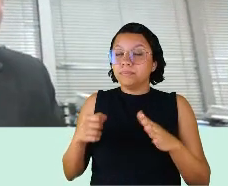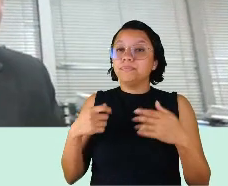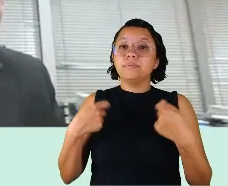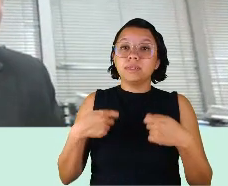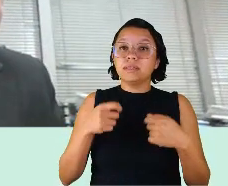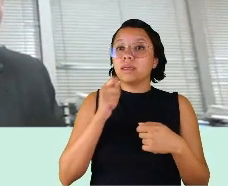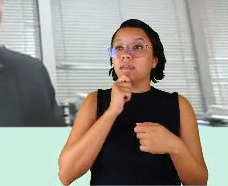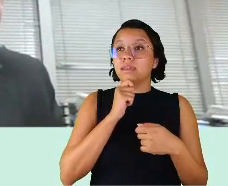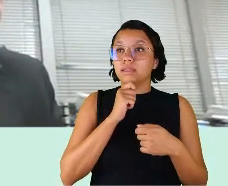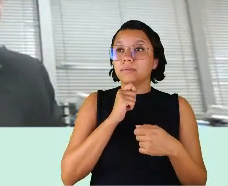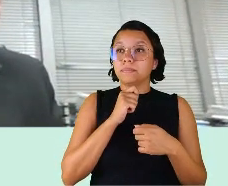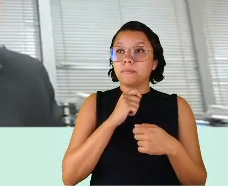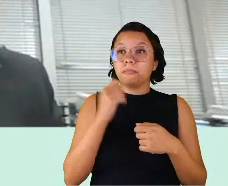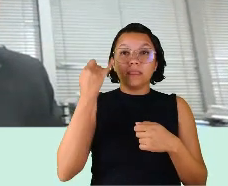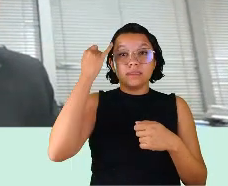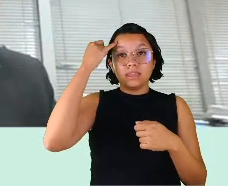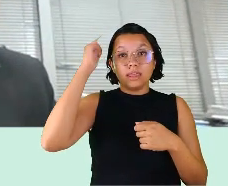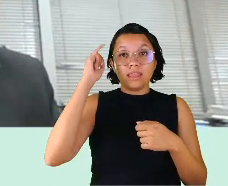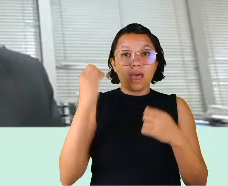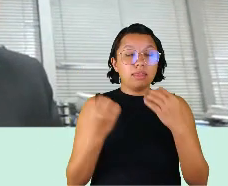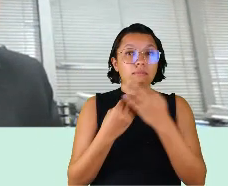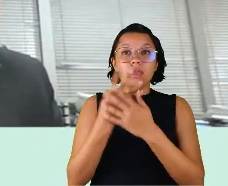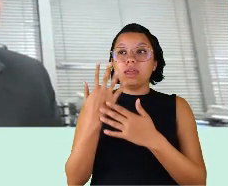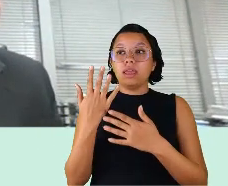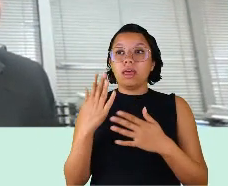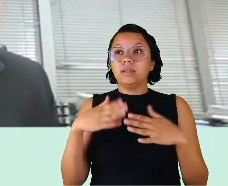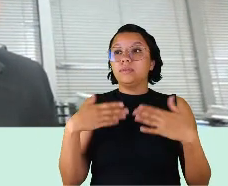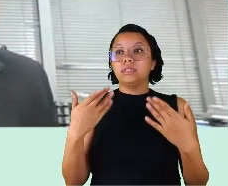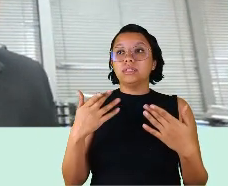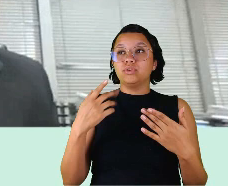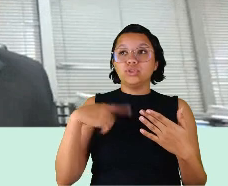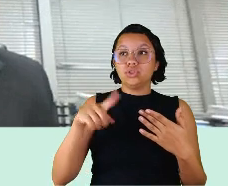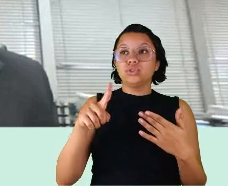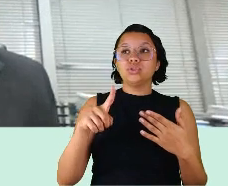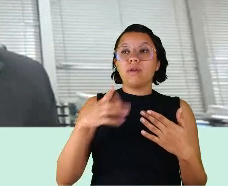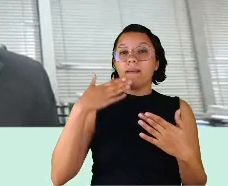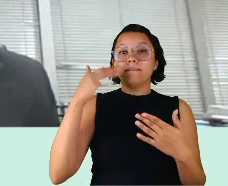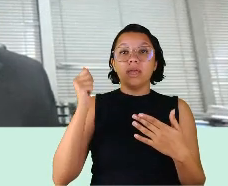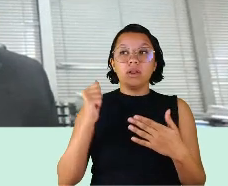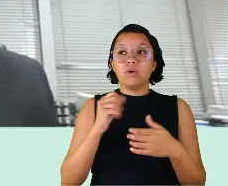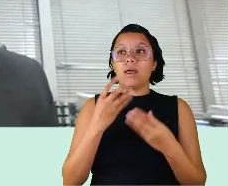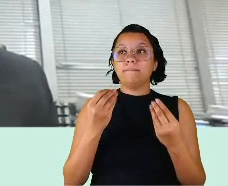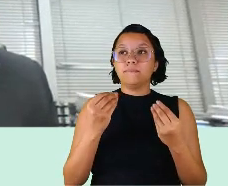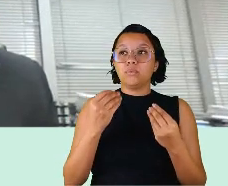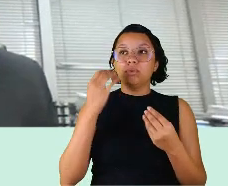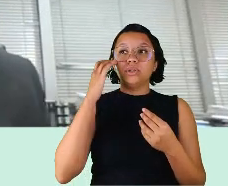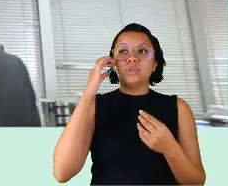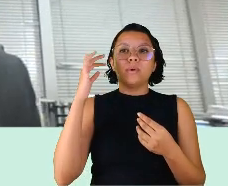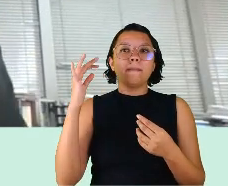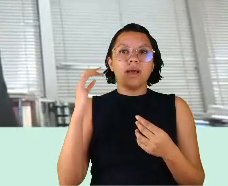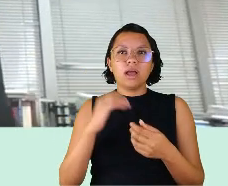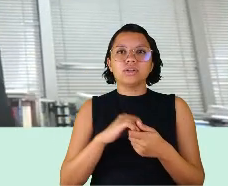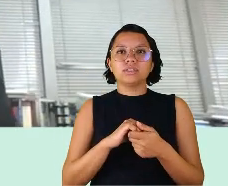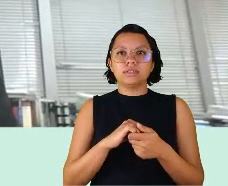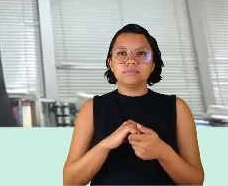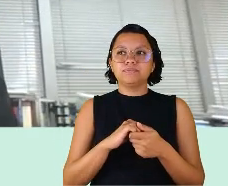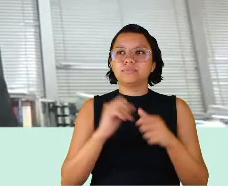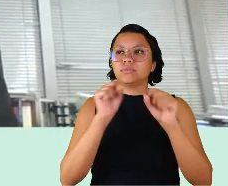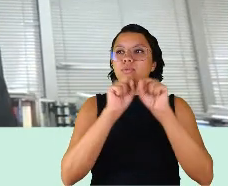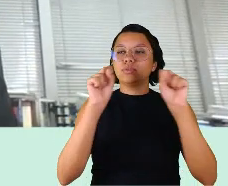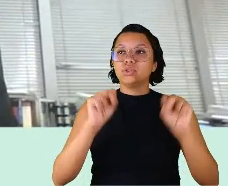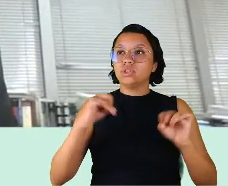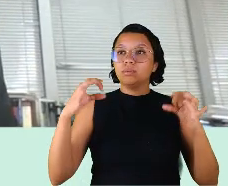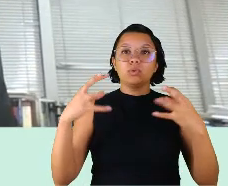e essas ideias estão surgindo. Então, a gente vai melhorar muito. Imagina aí no Nardelli, né? Um sistema